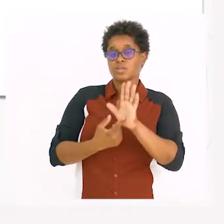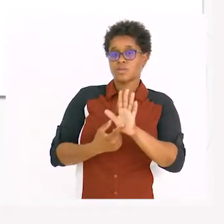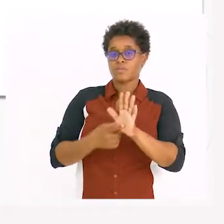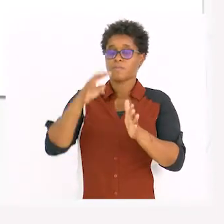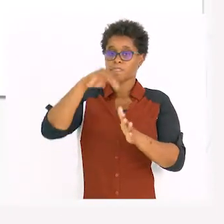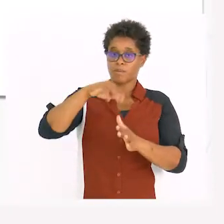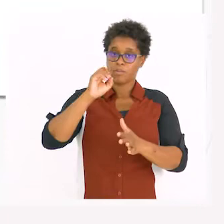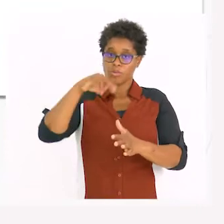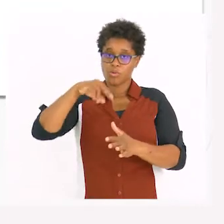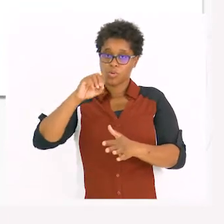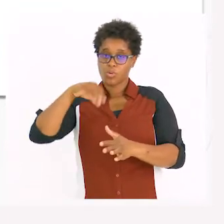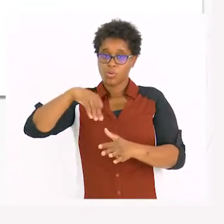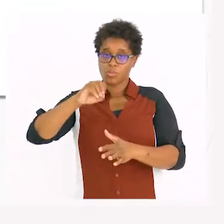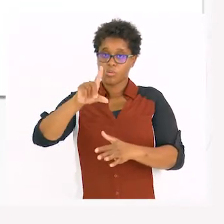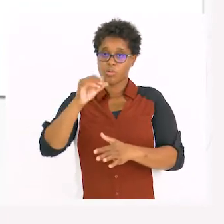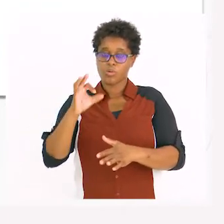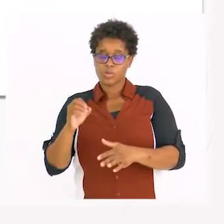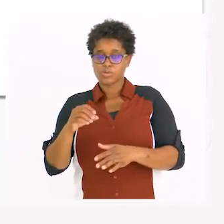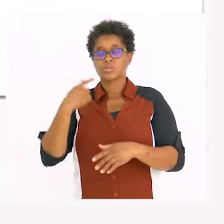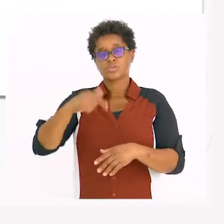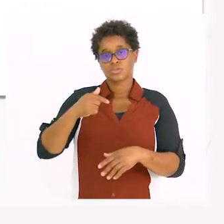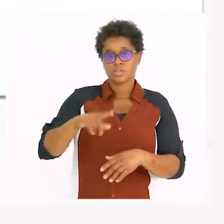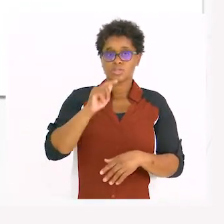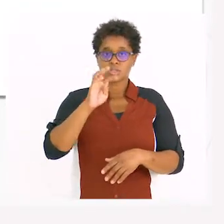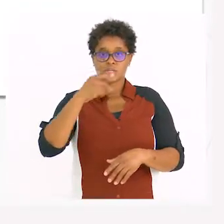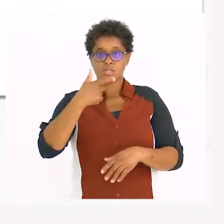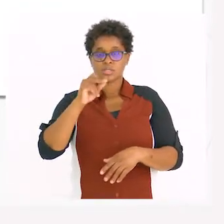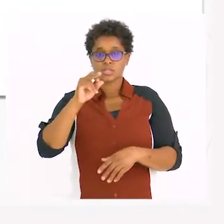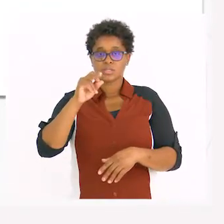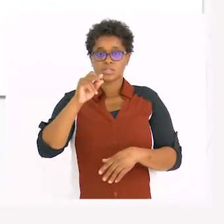o monopólio, a existência de externalidades